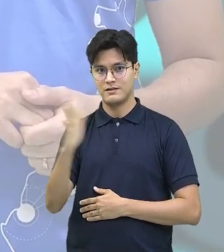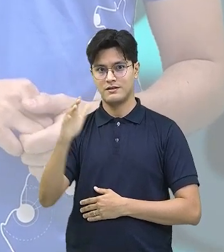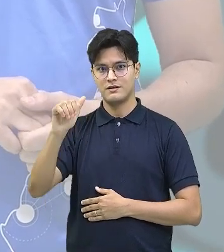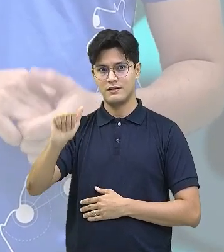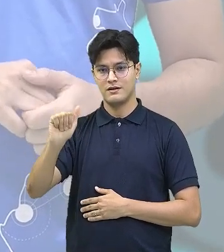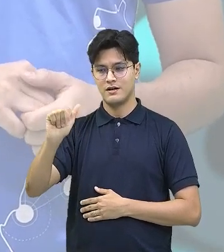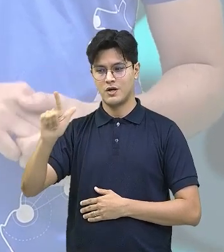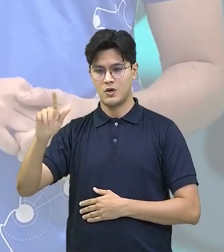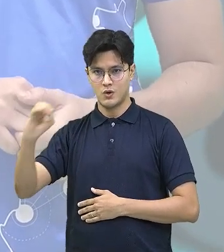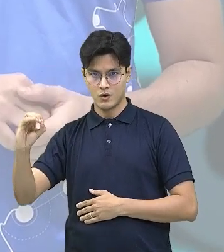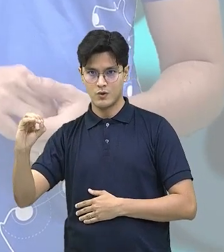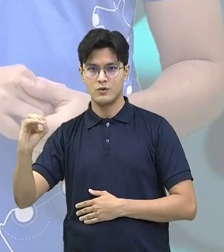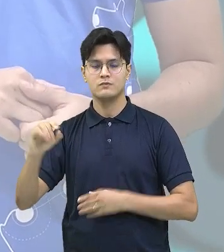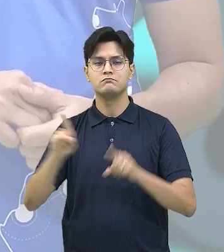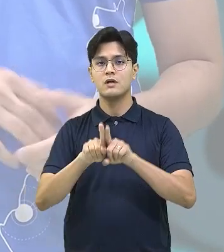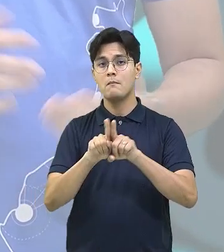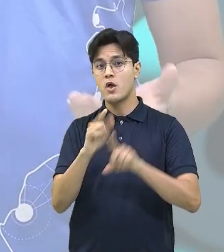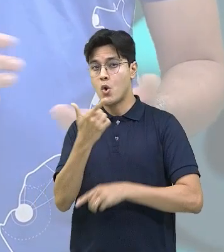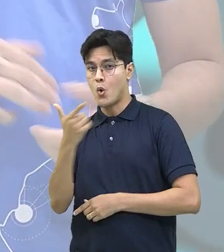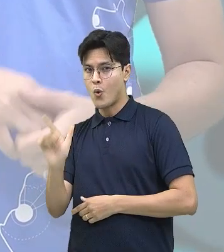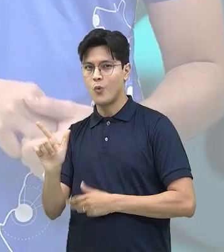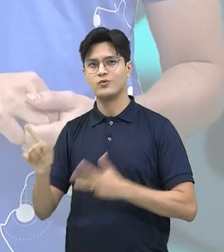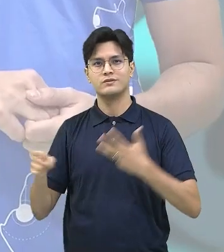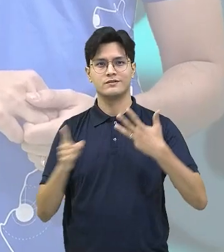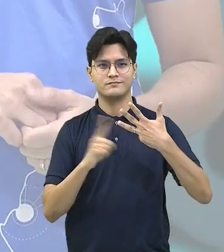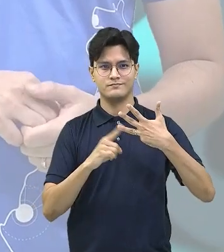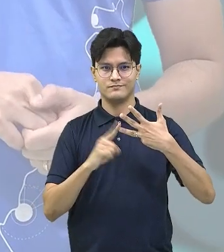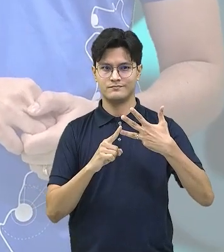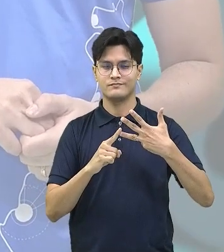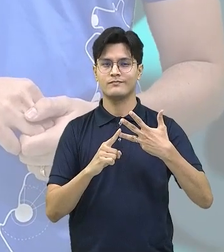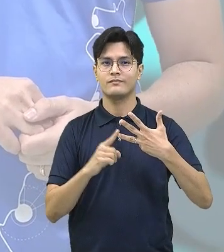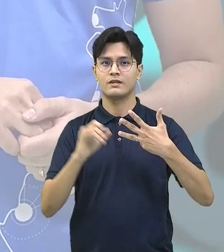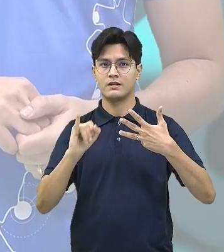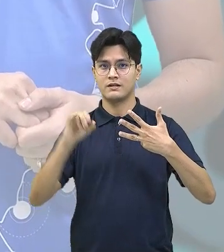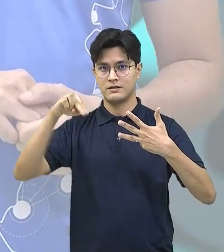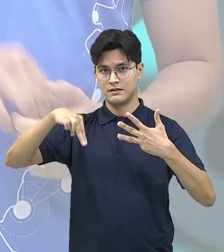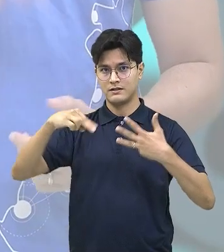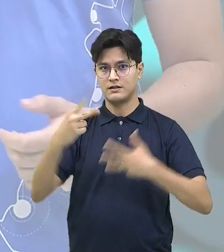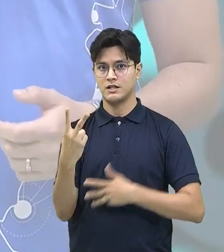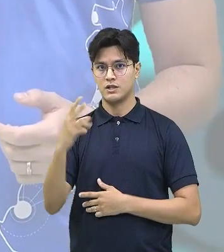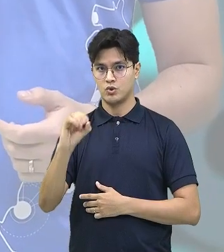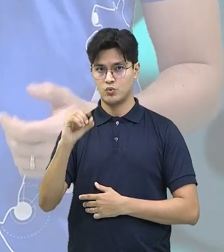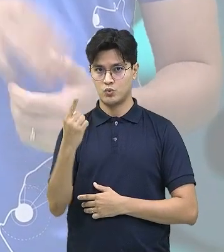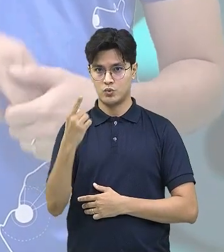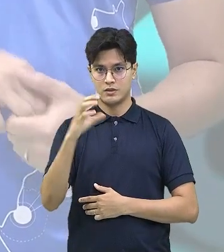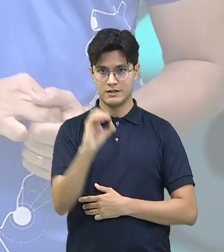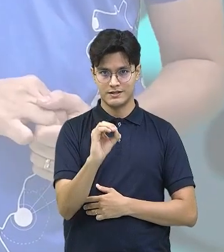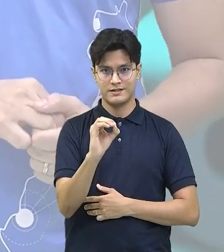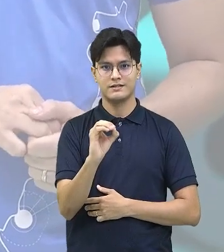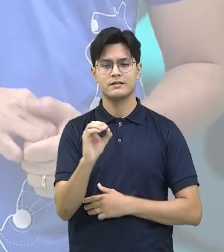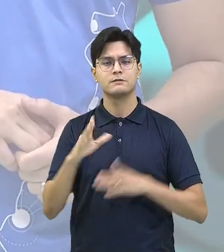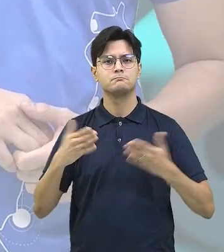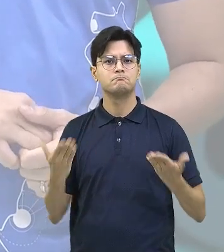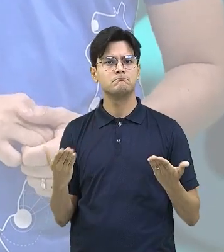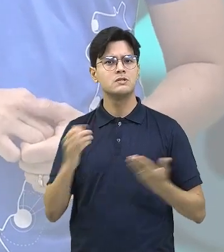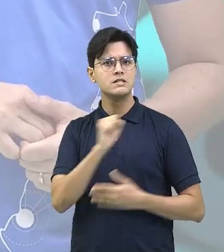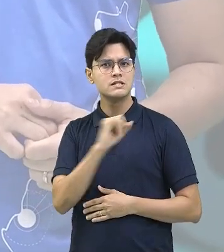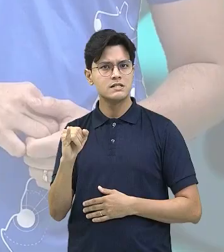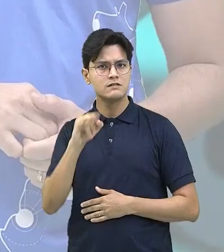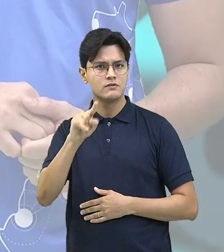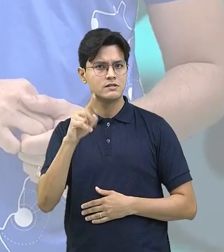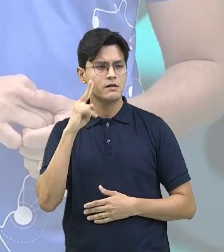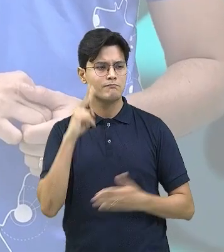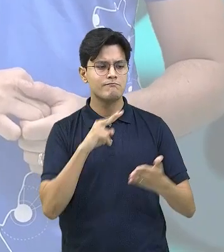In 2010, que é no ano de 2010. E aí, olha essa dica. Quando você for ler um ano